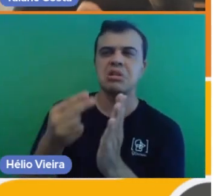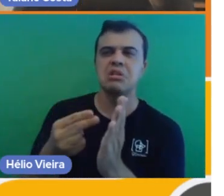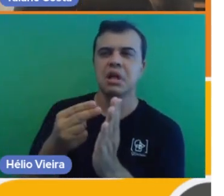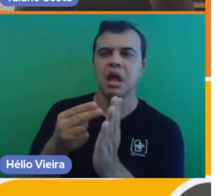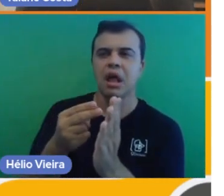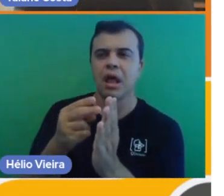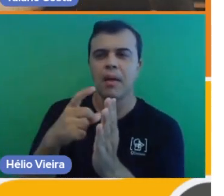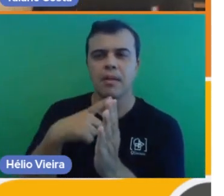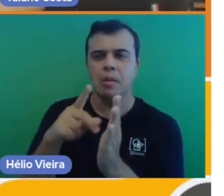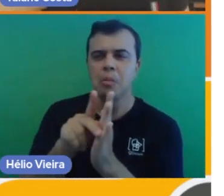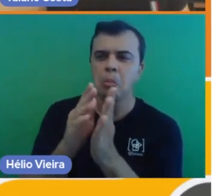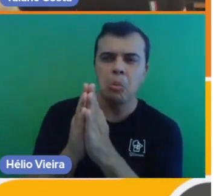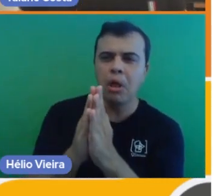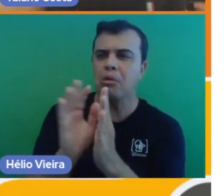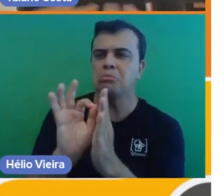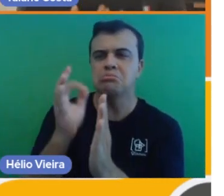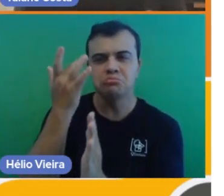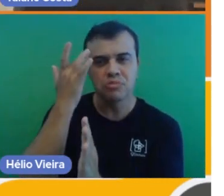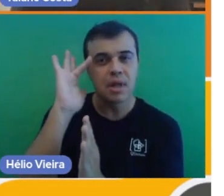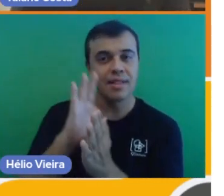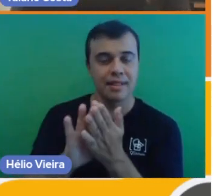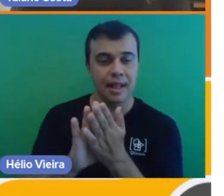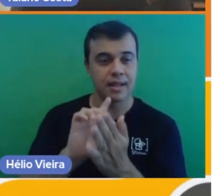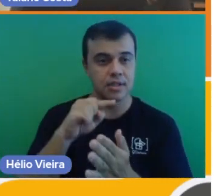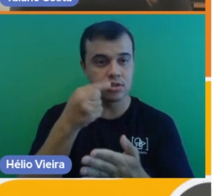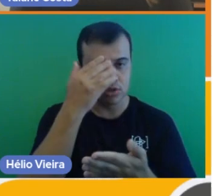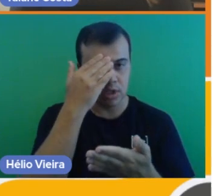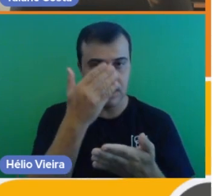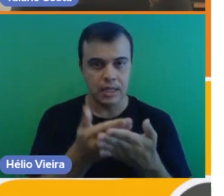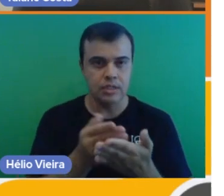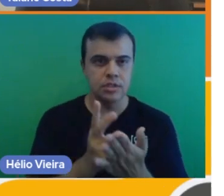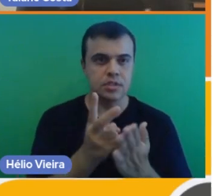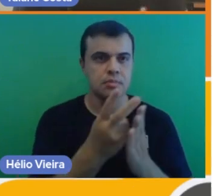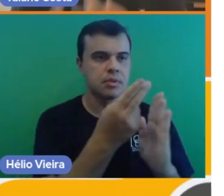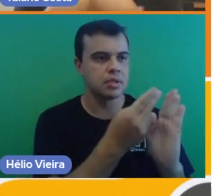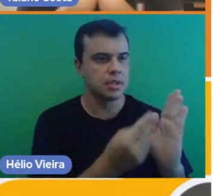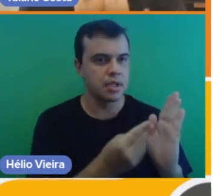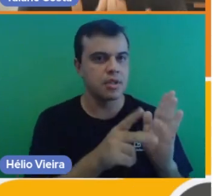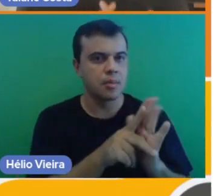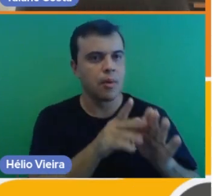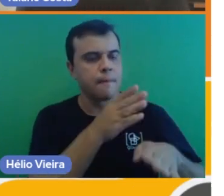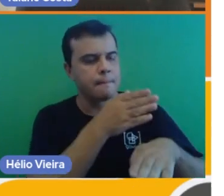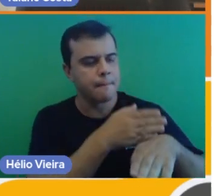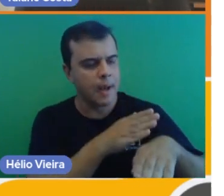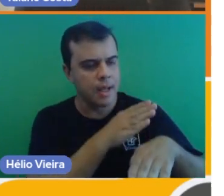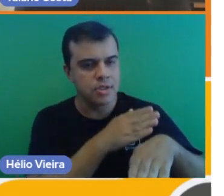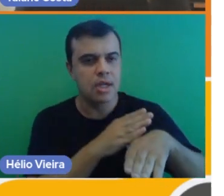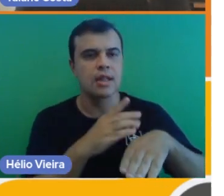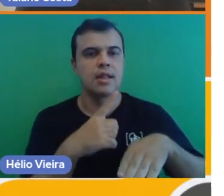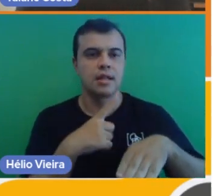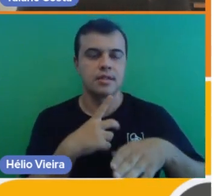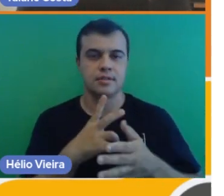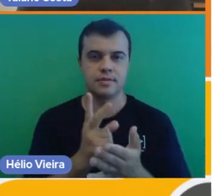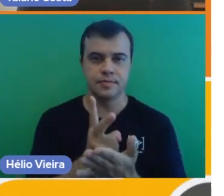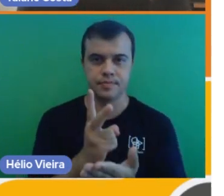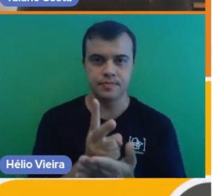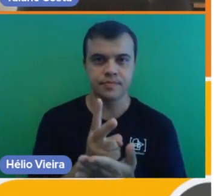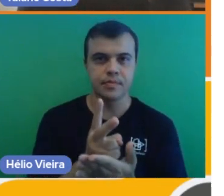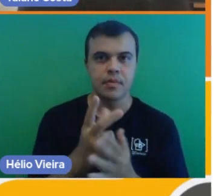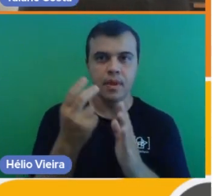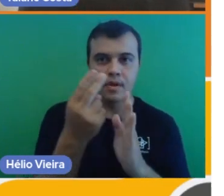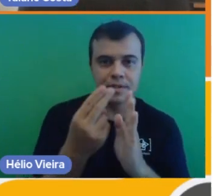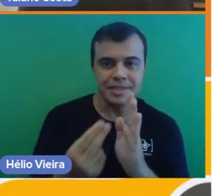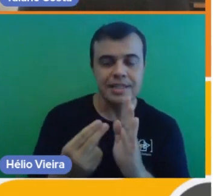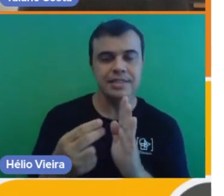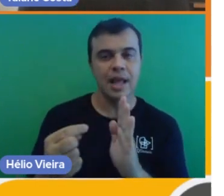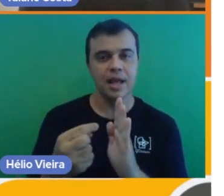de palitinho. Mas a gente acredita que o desenho é prática e o